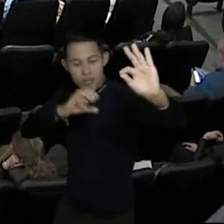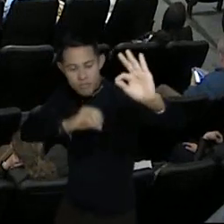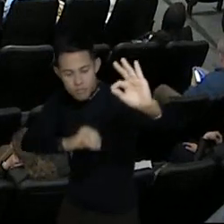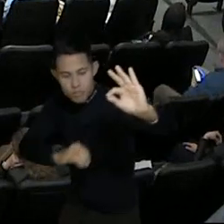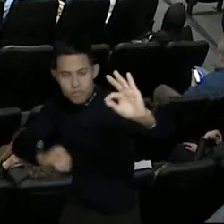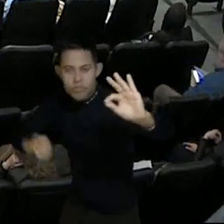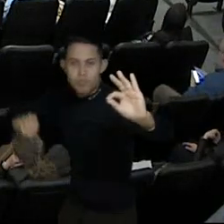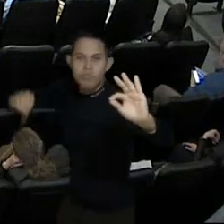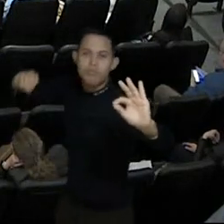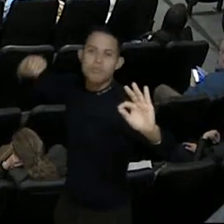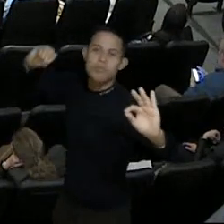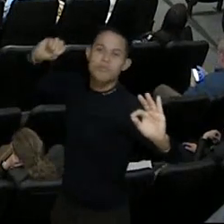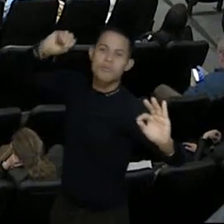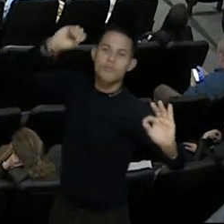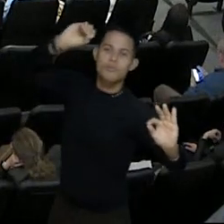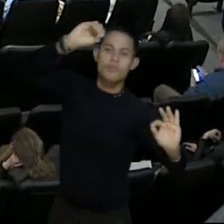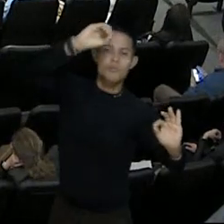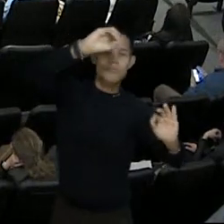Crepúsculo